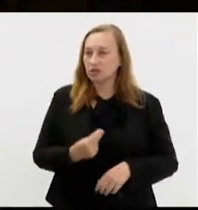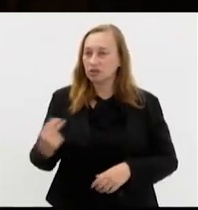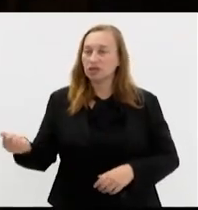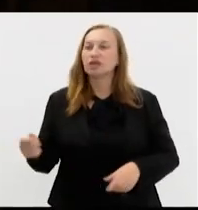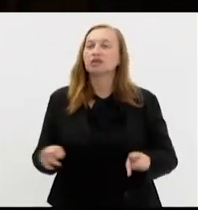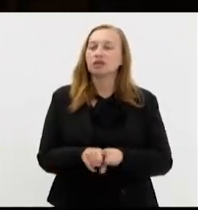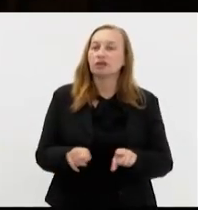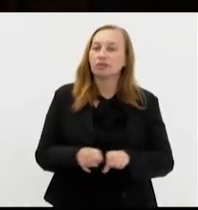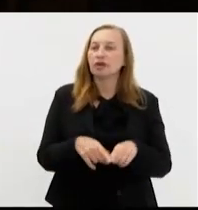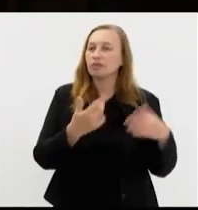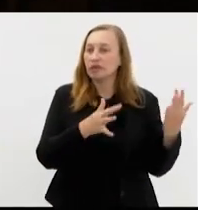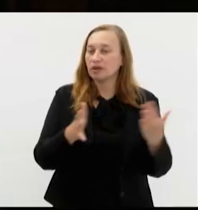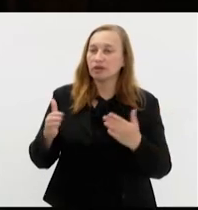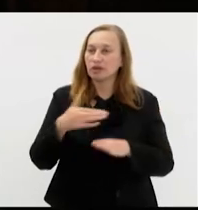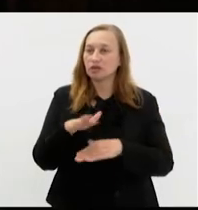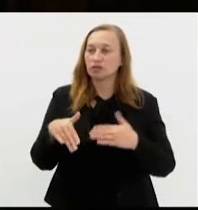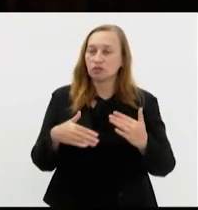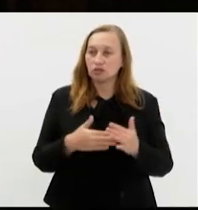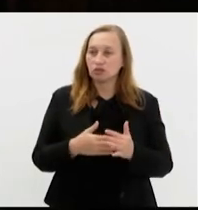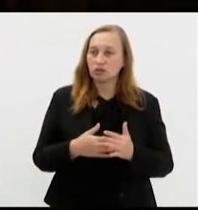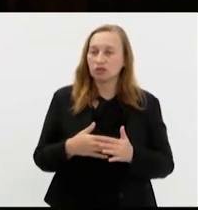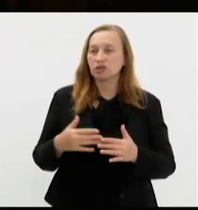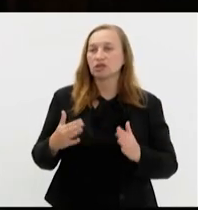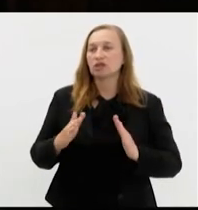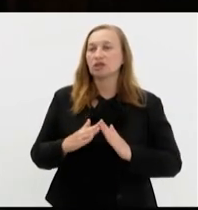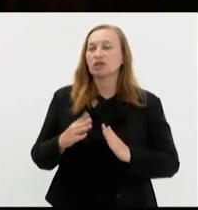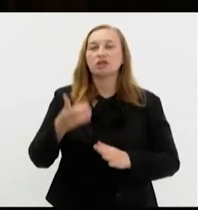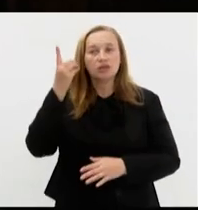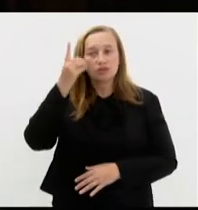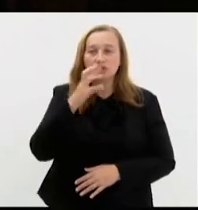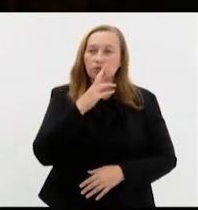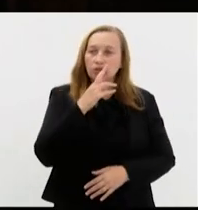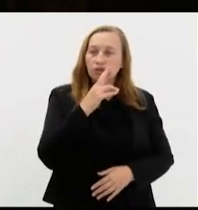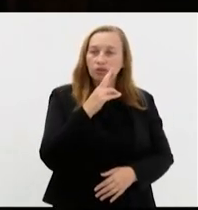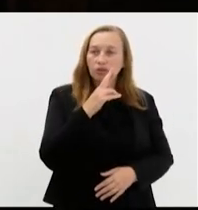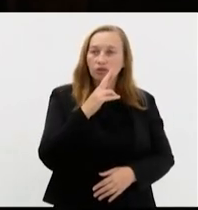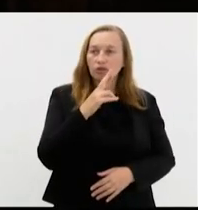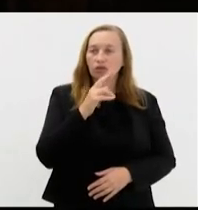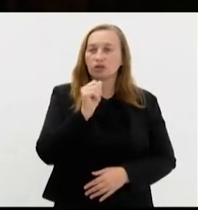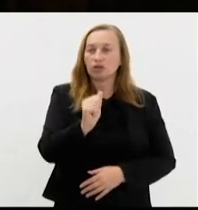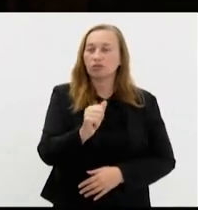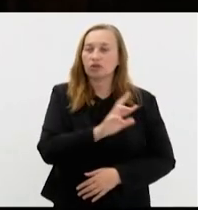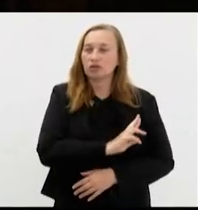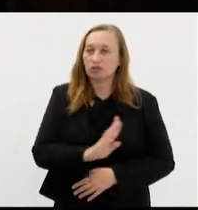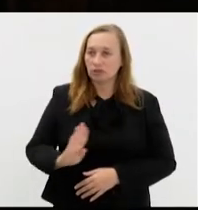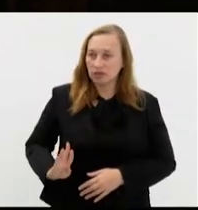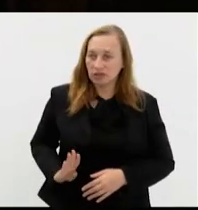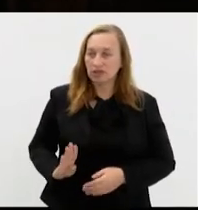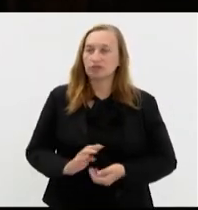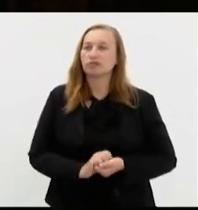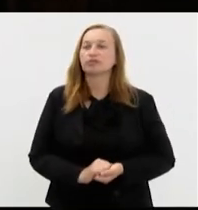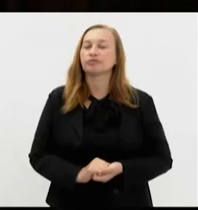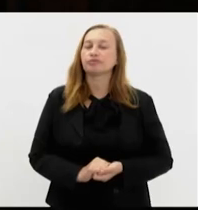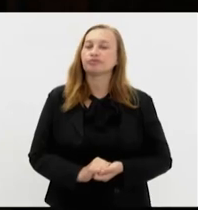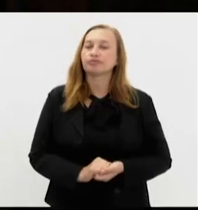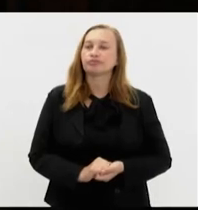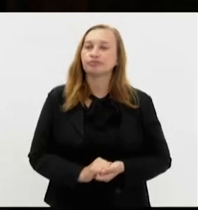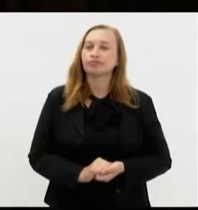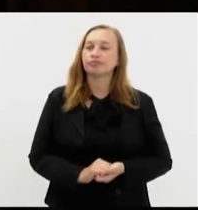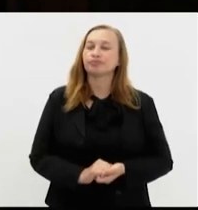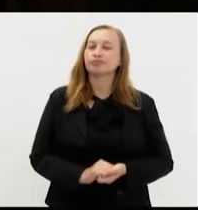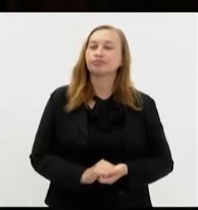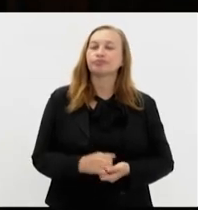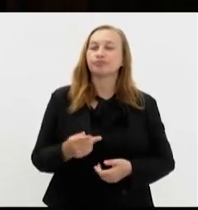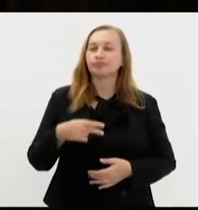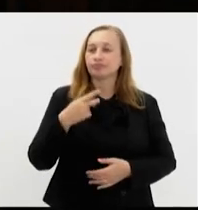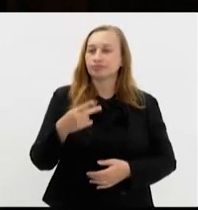membros desta casa nas pessoas dos Rodrigo bacel e Rodrigo amorinha aqui presente e queria dizer